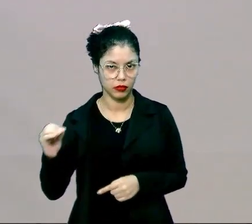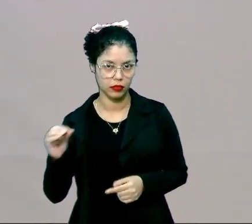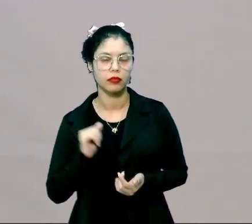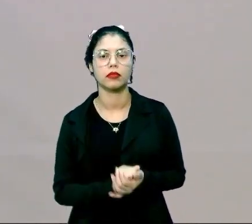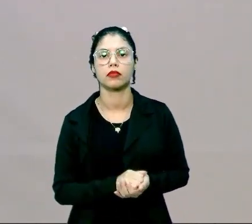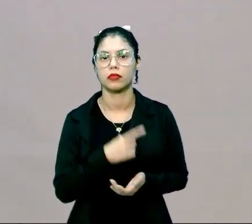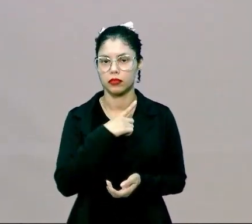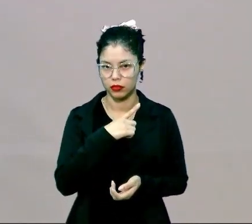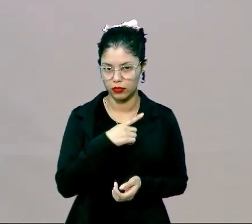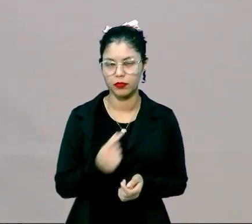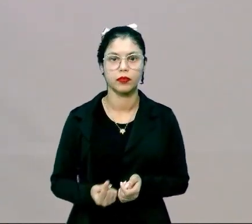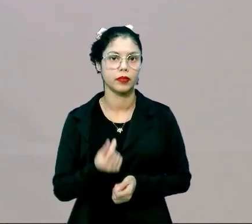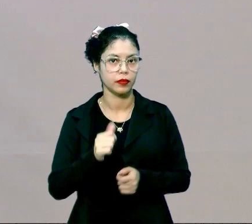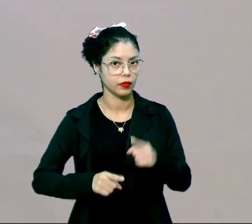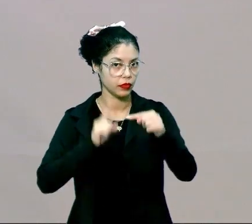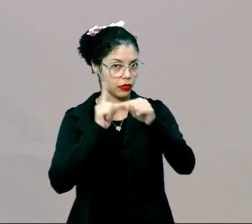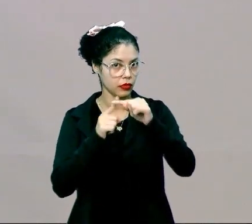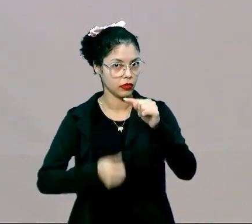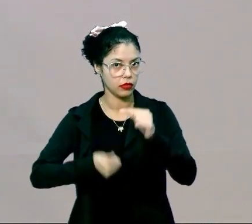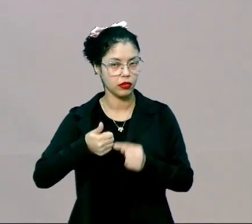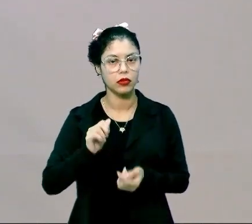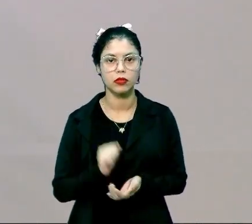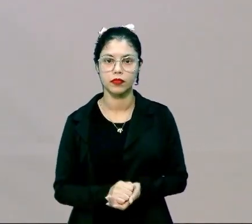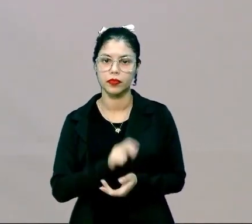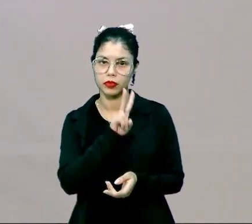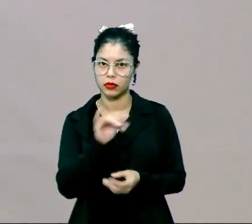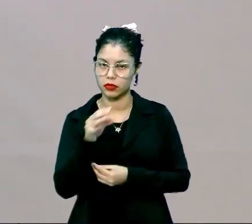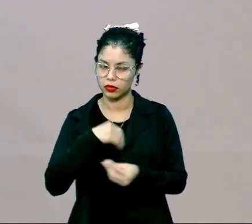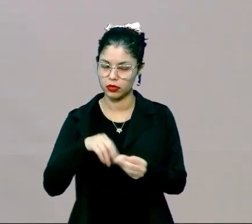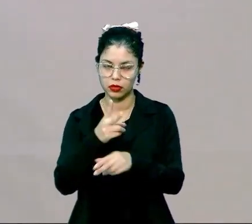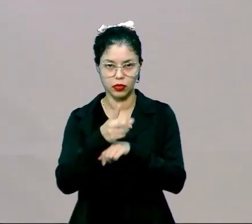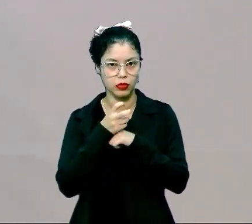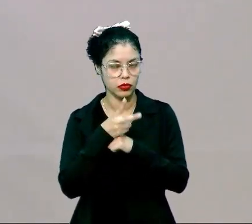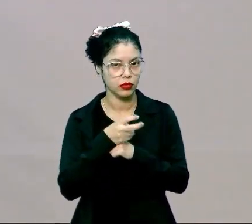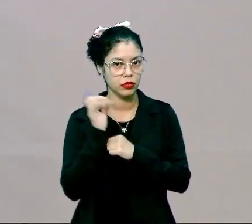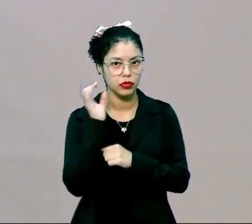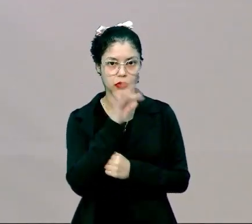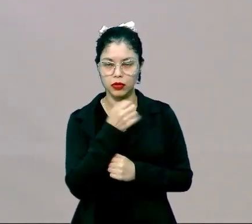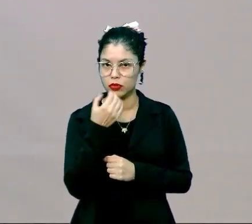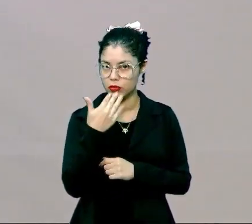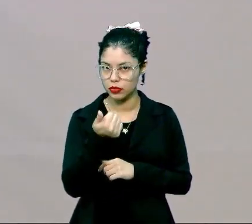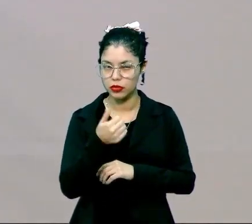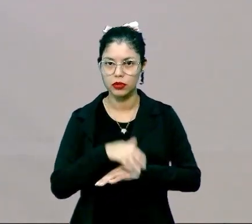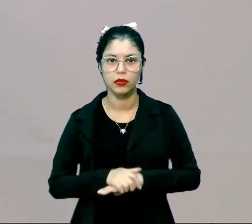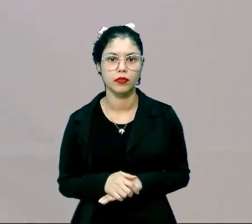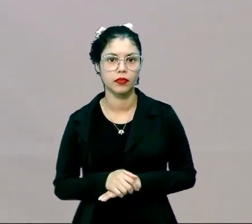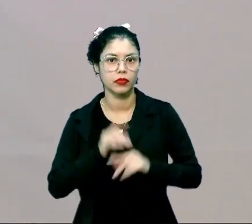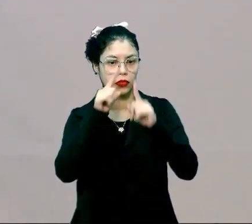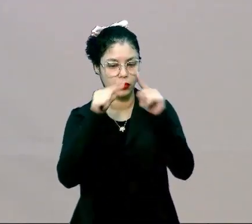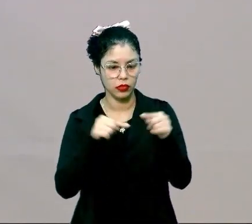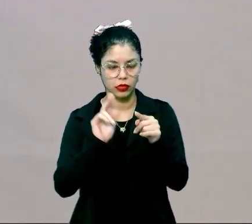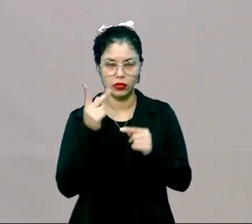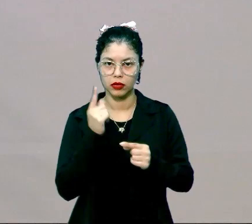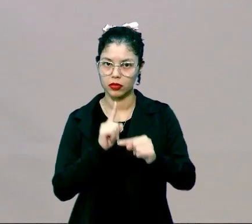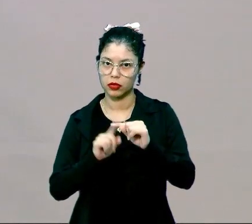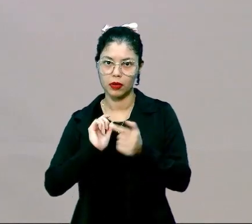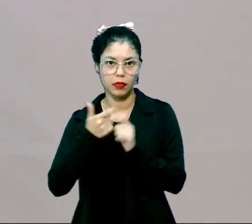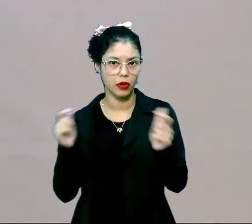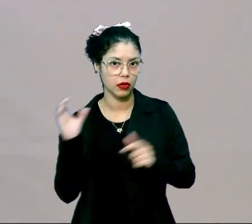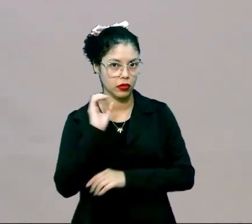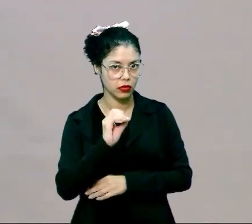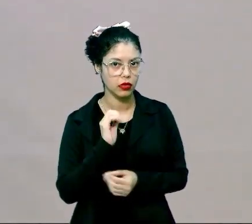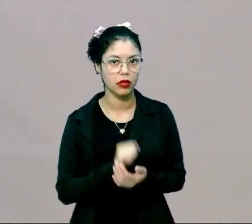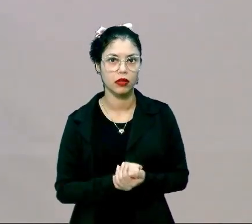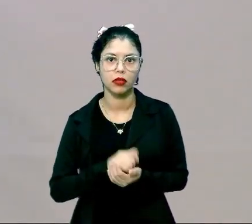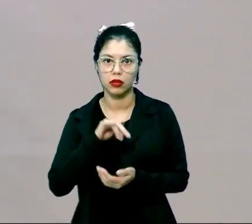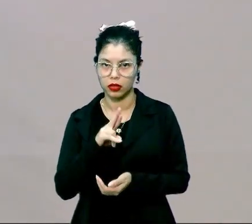Então o ΔH ele é positivo, então a reação ela vai absorver calor. Tudo bem? Então, ΔH maior que zero,